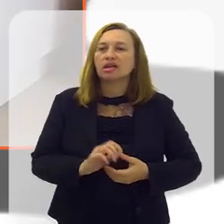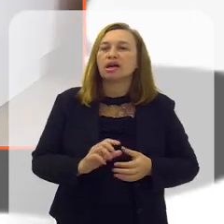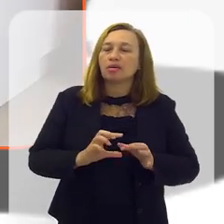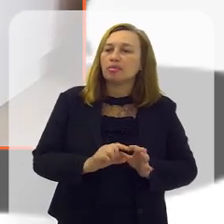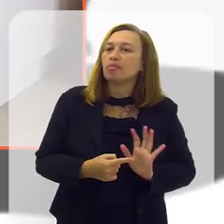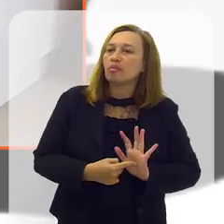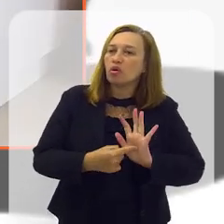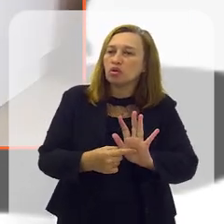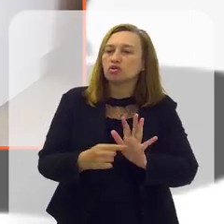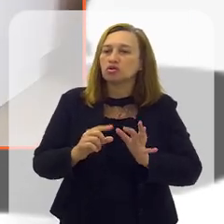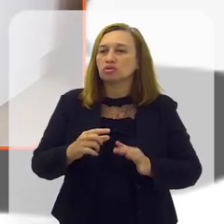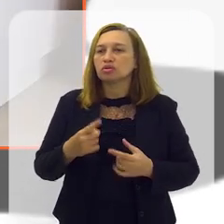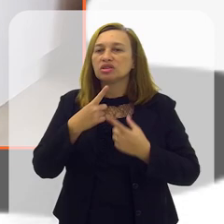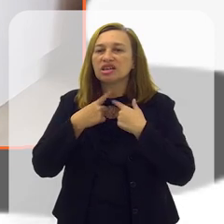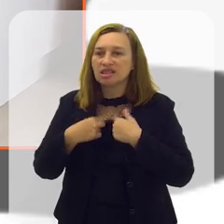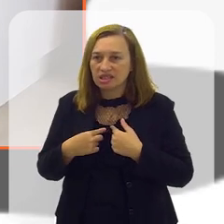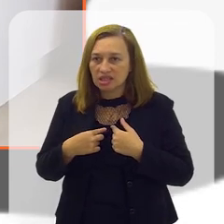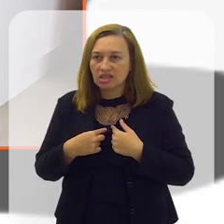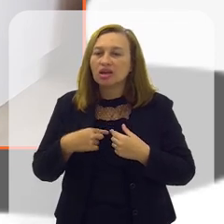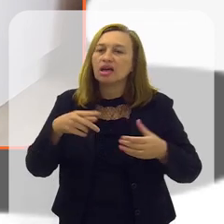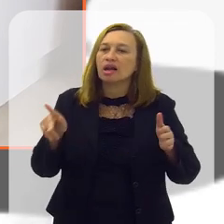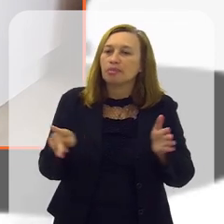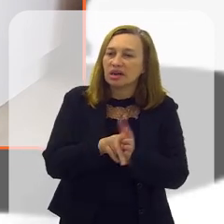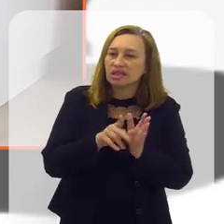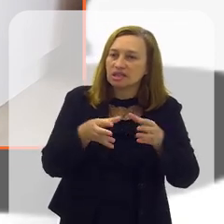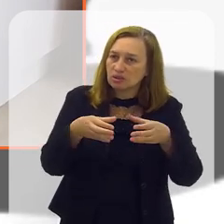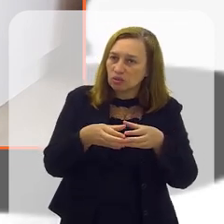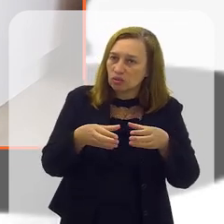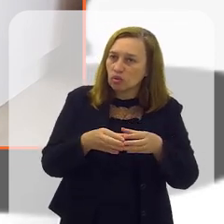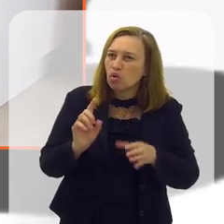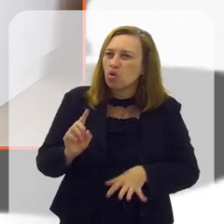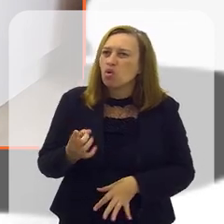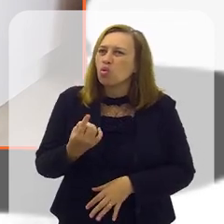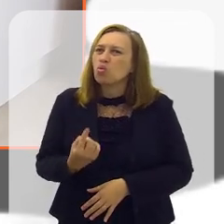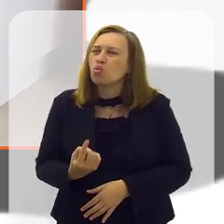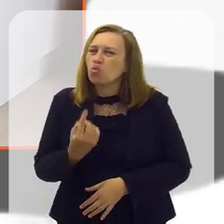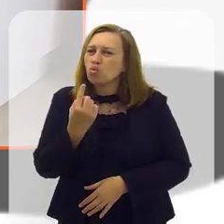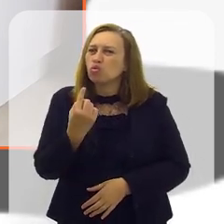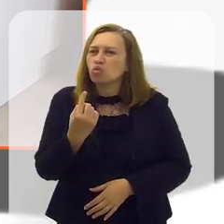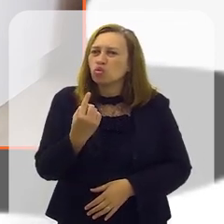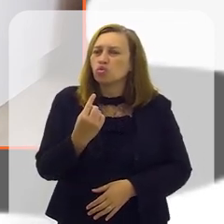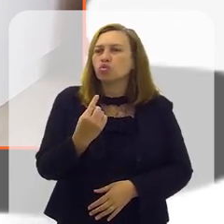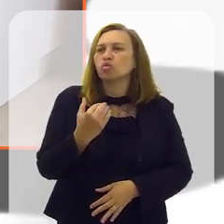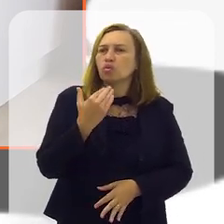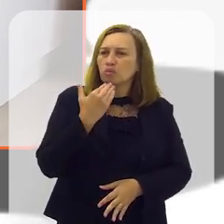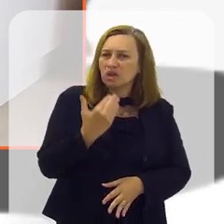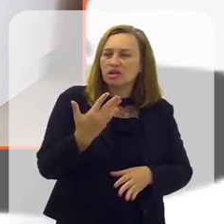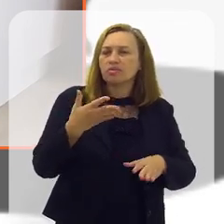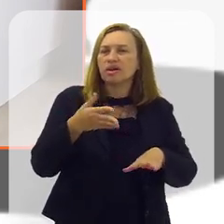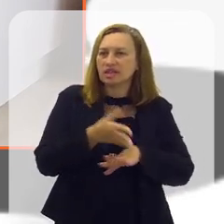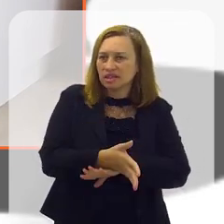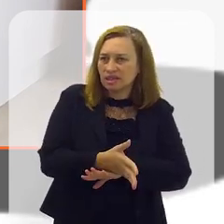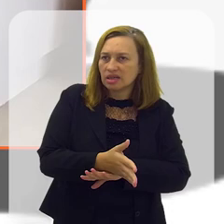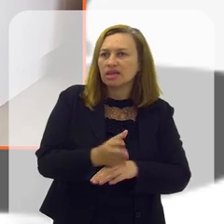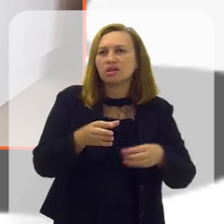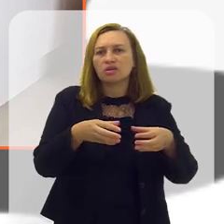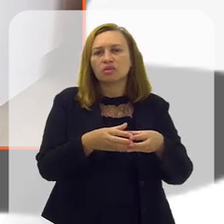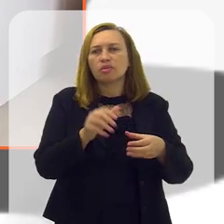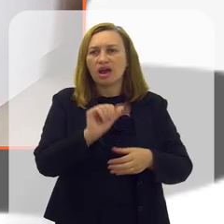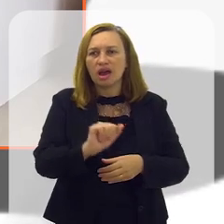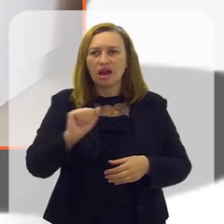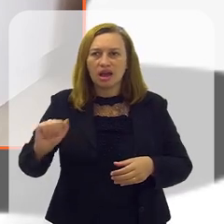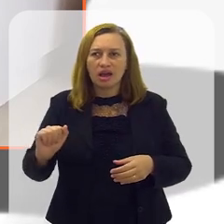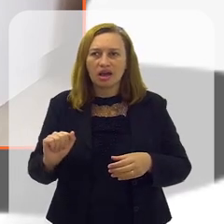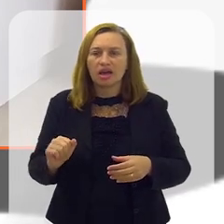manifeste esse desejo e assim ela se torna membro. O único requisito para ingressar em